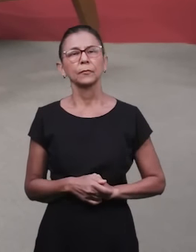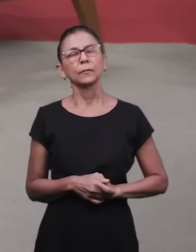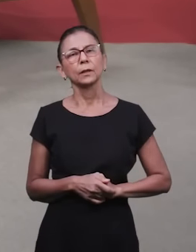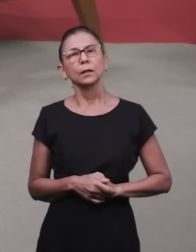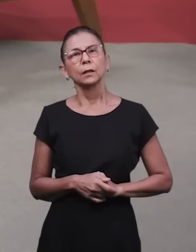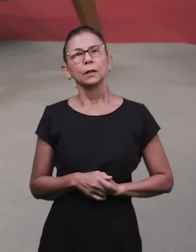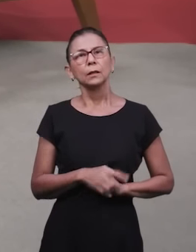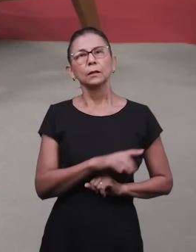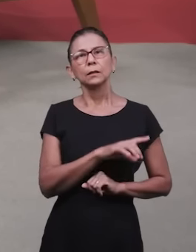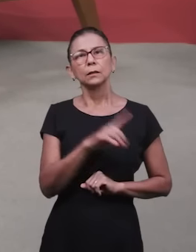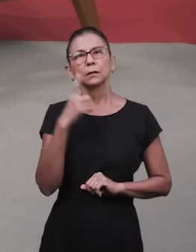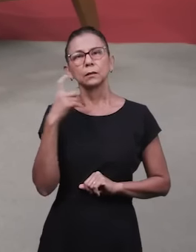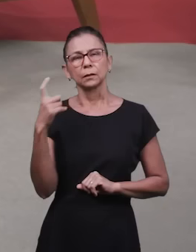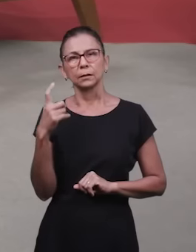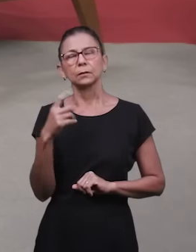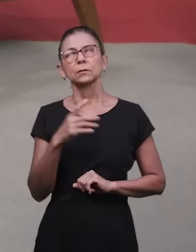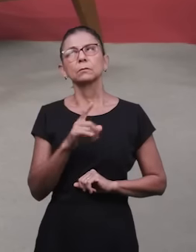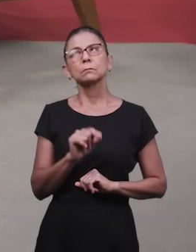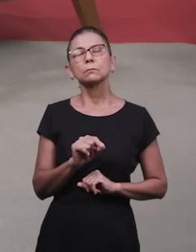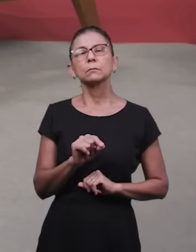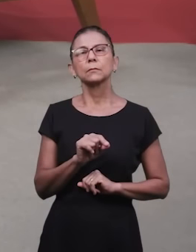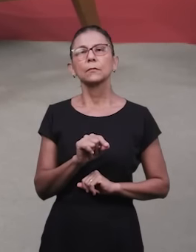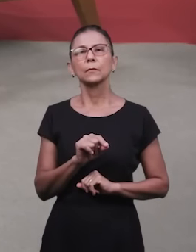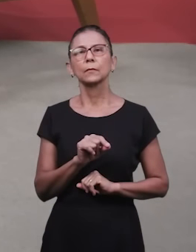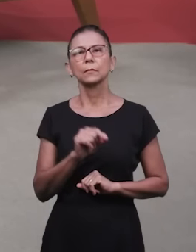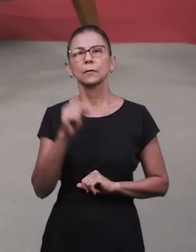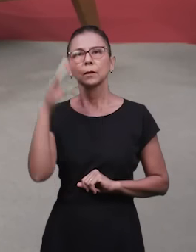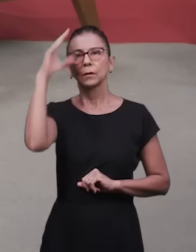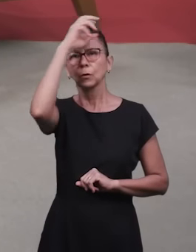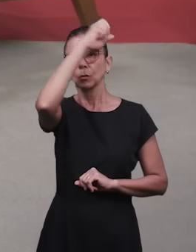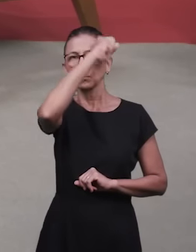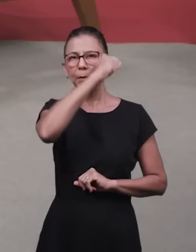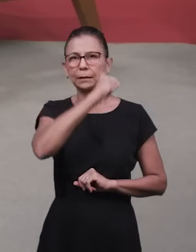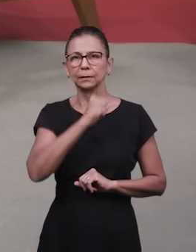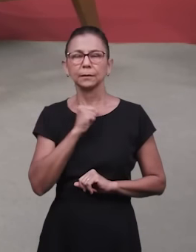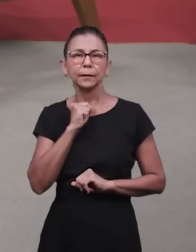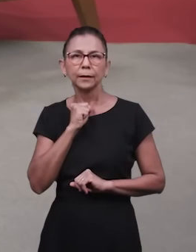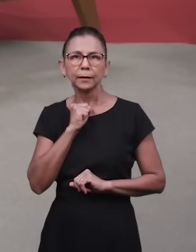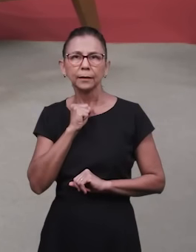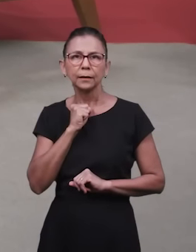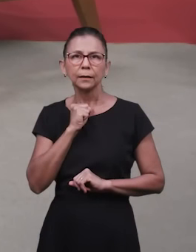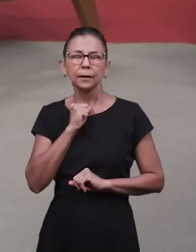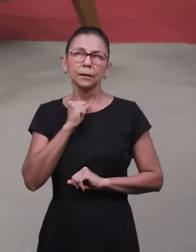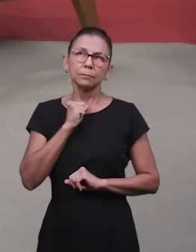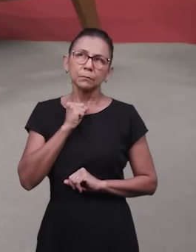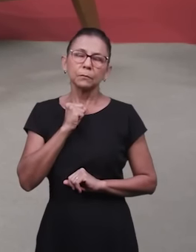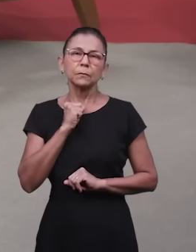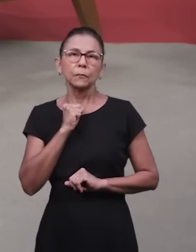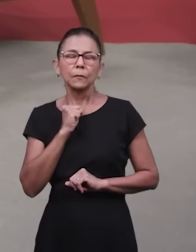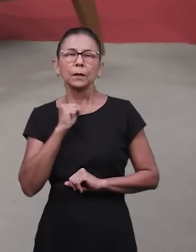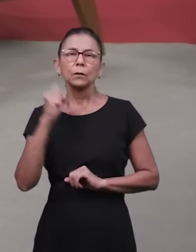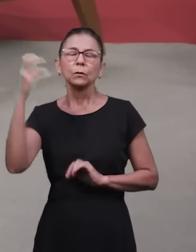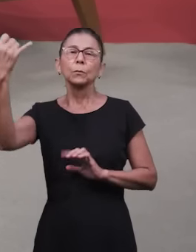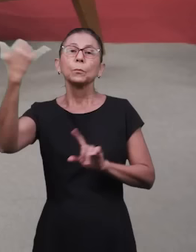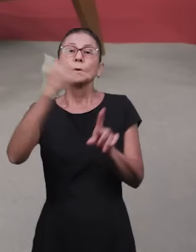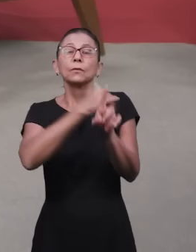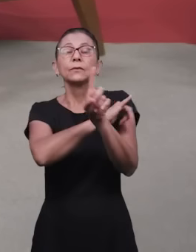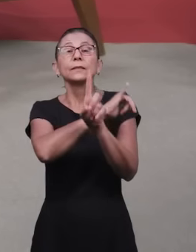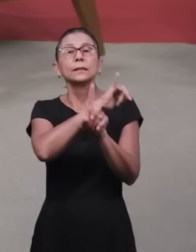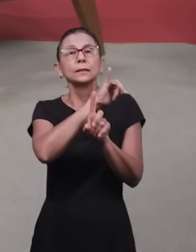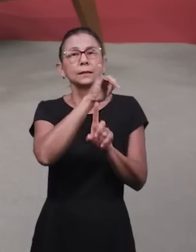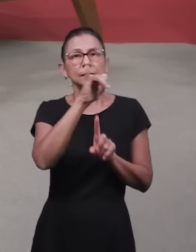irmãos que nos acompanham, tenham a compreensão da aplicação profética desse personagem, vamos